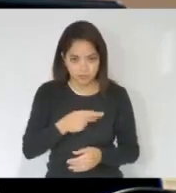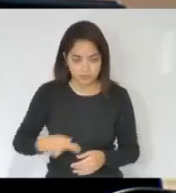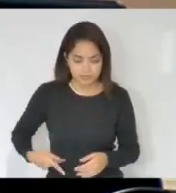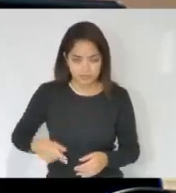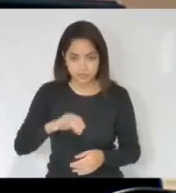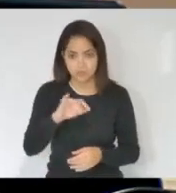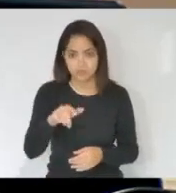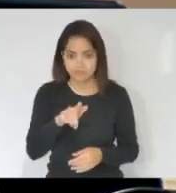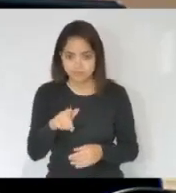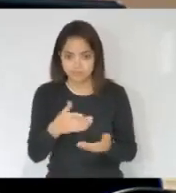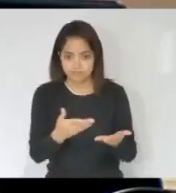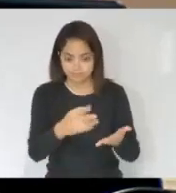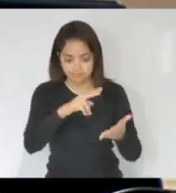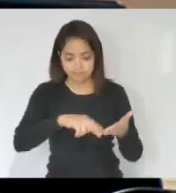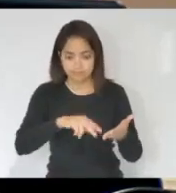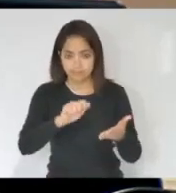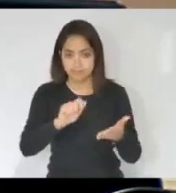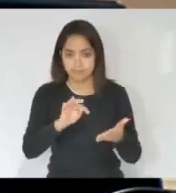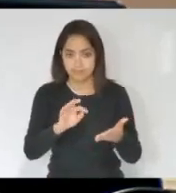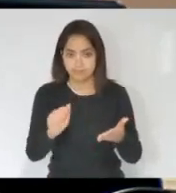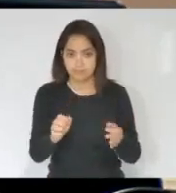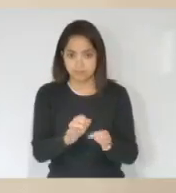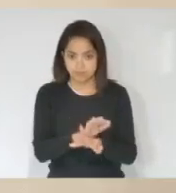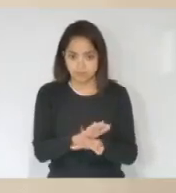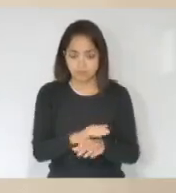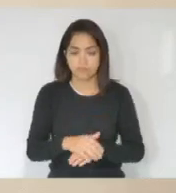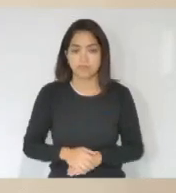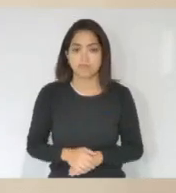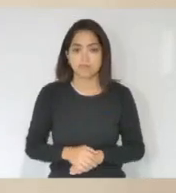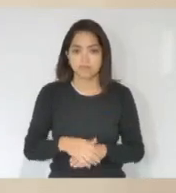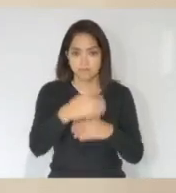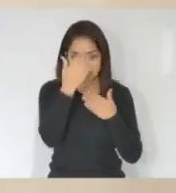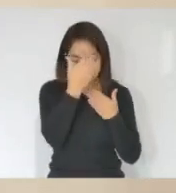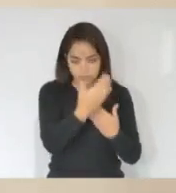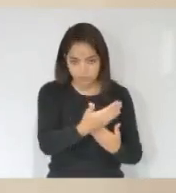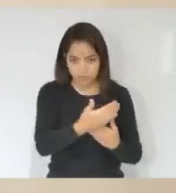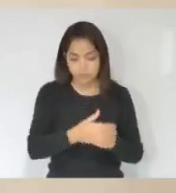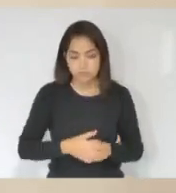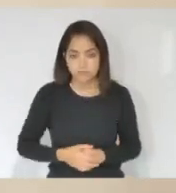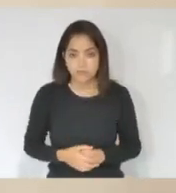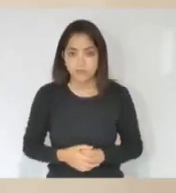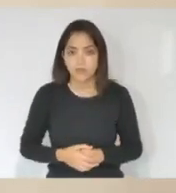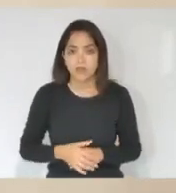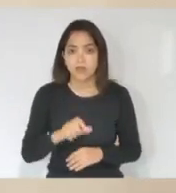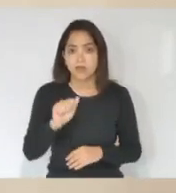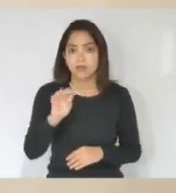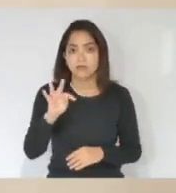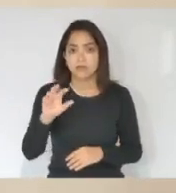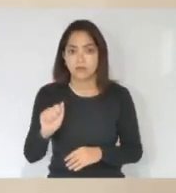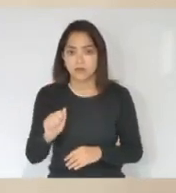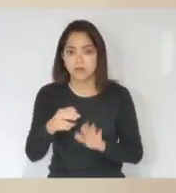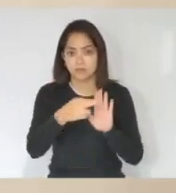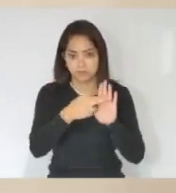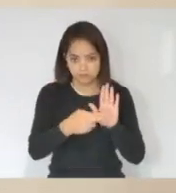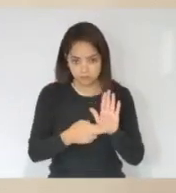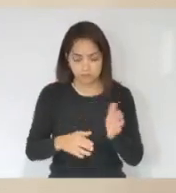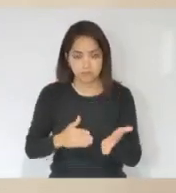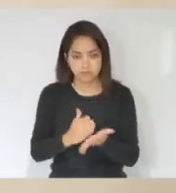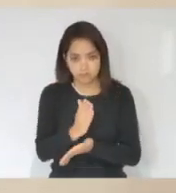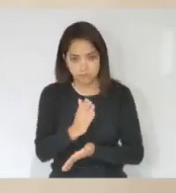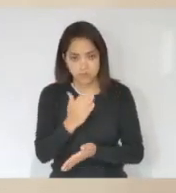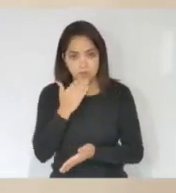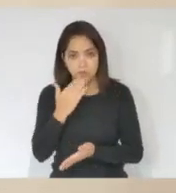Garcia, era o que nós tínhamos para hoje. Muito obrigado, deputado Padre Pedro Baldiceira. As atas, na forma do regimento, estão aprovadas.